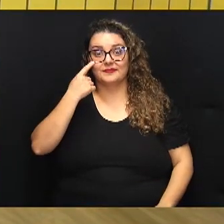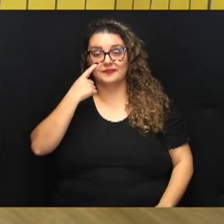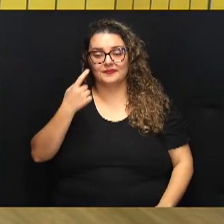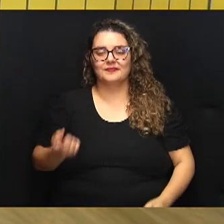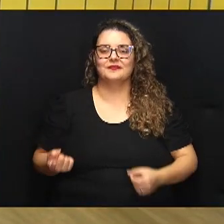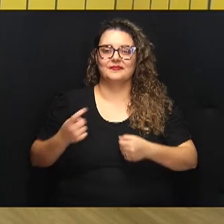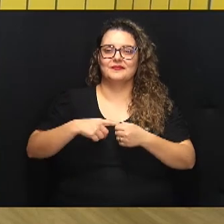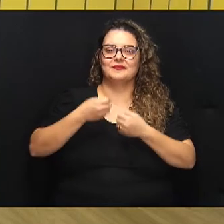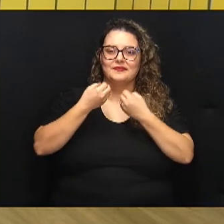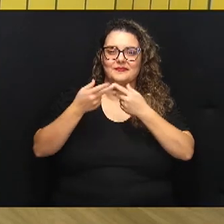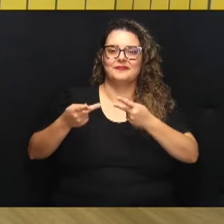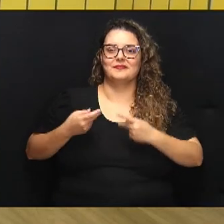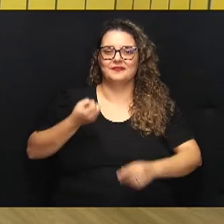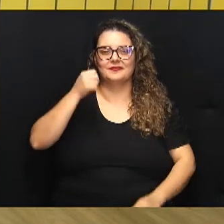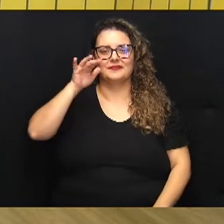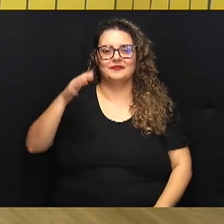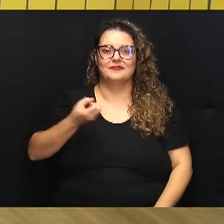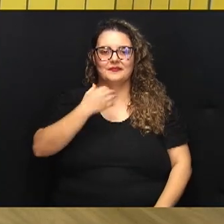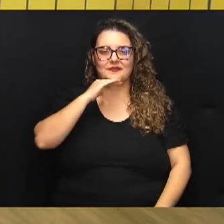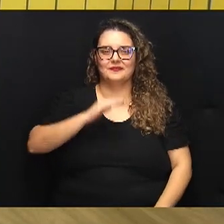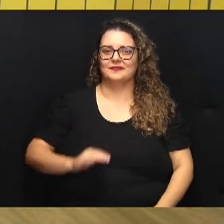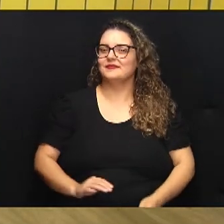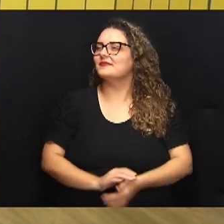seja bem-vinda e boa tarde, Ale.